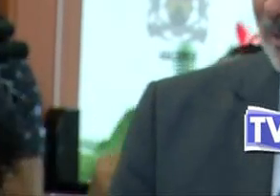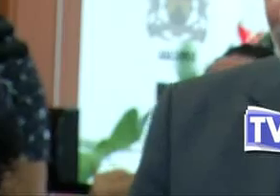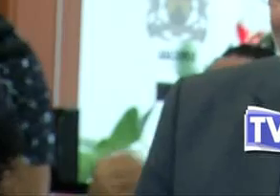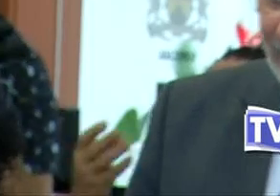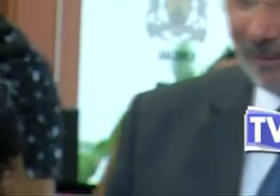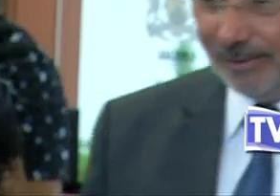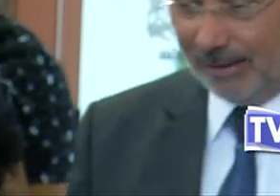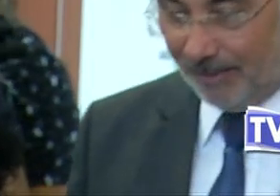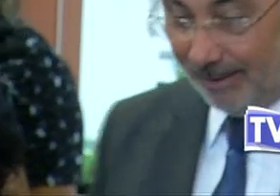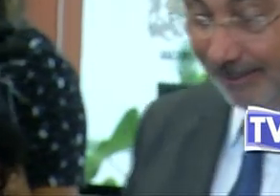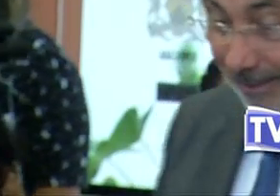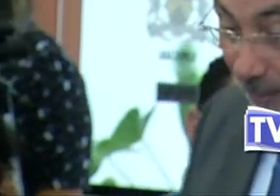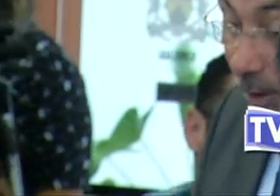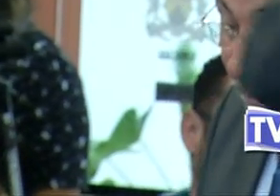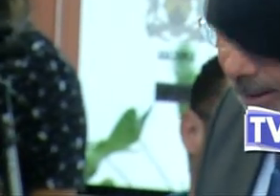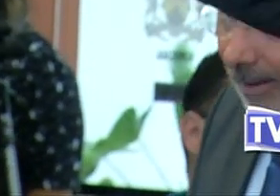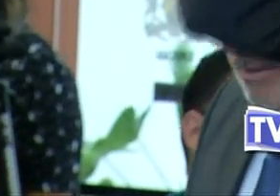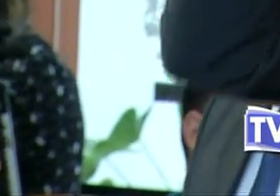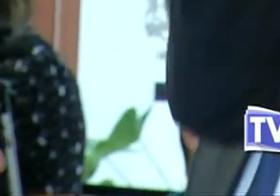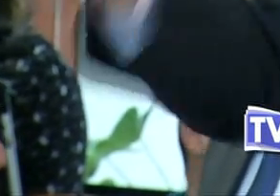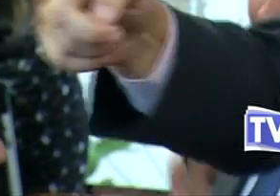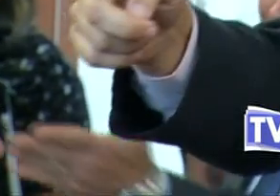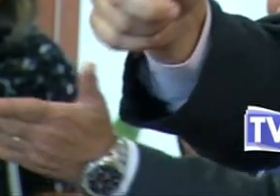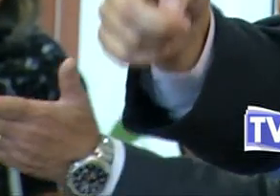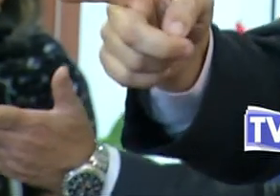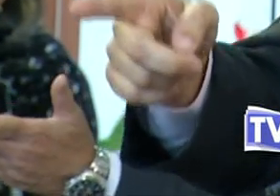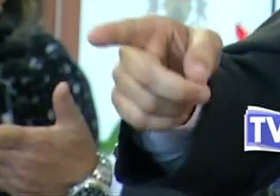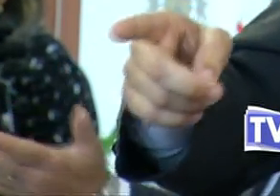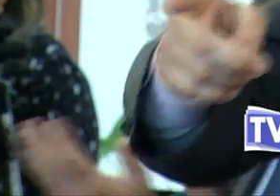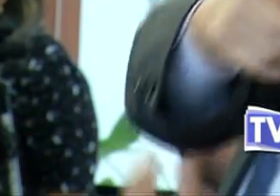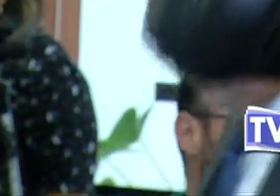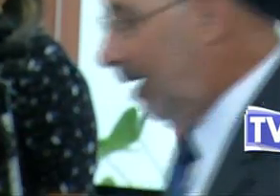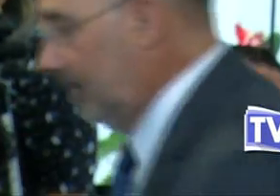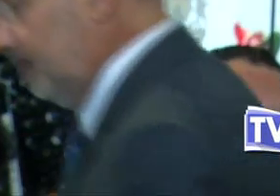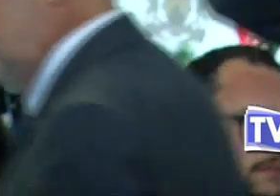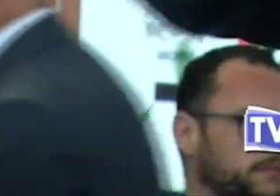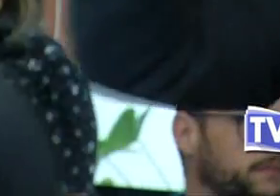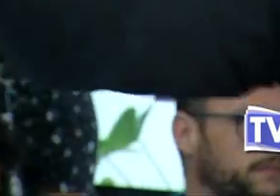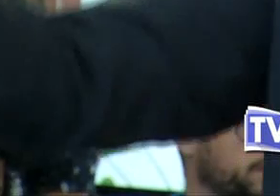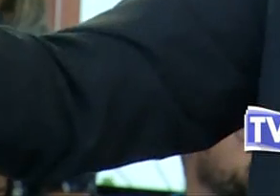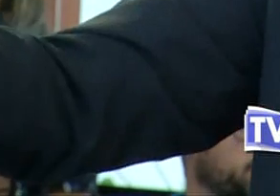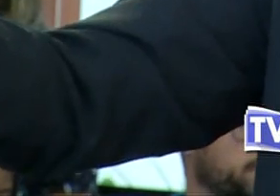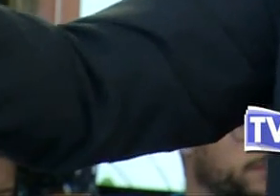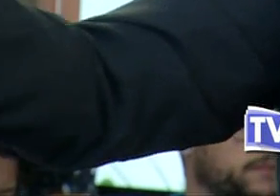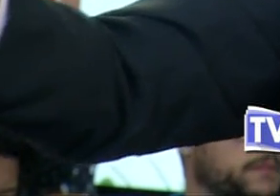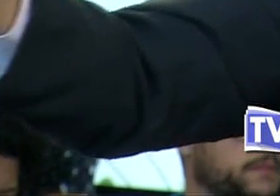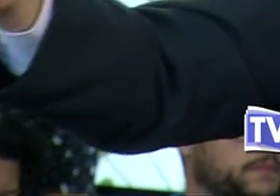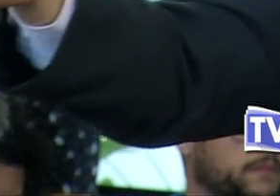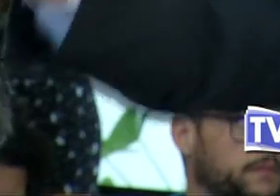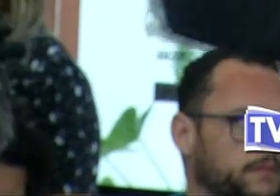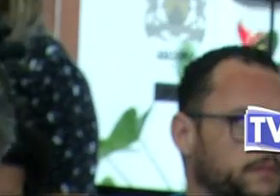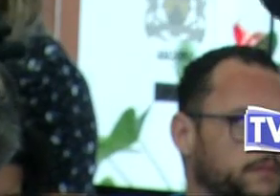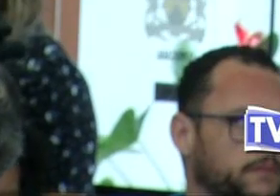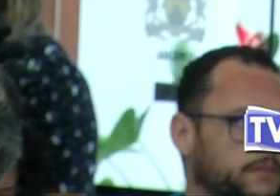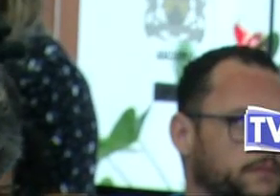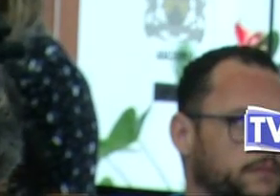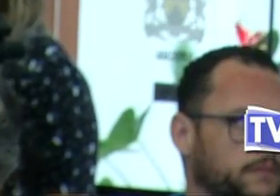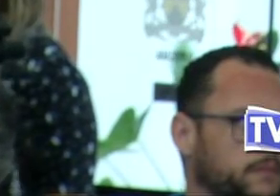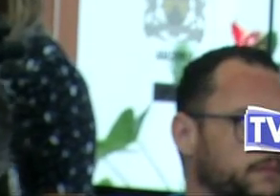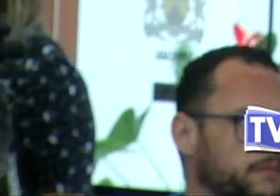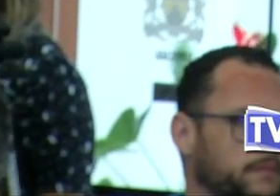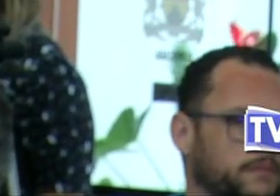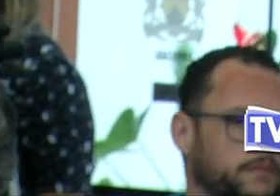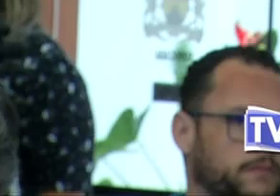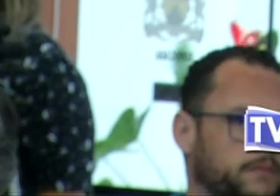jogada no lixo, que perde alimentação, daí os pais não têm com quem deixar a criança, e a alimentação essa que está sendo jogada no lixo, que não é liberada